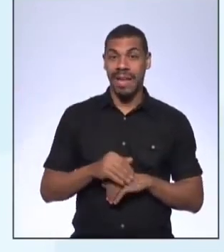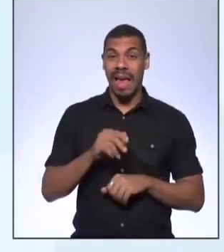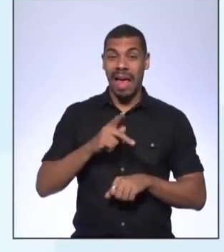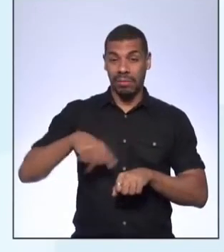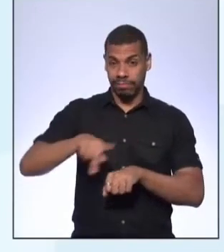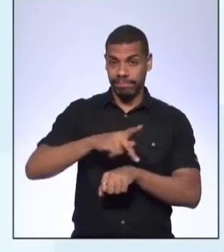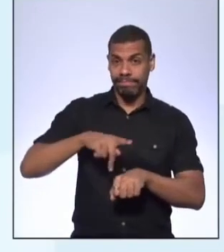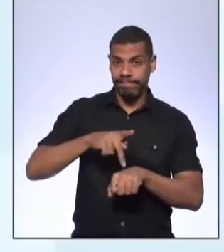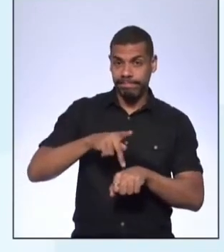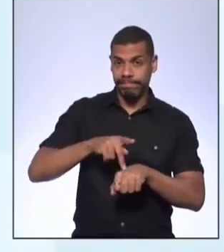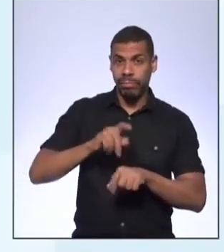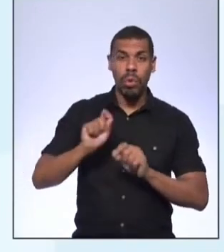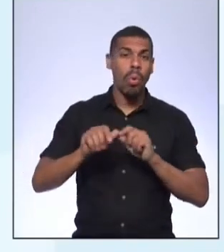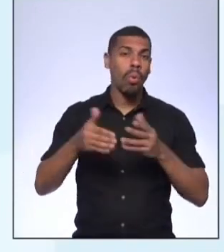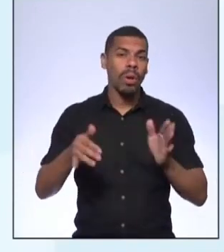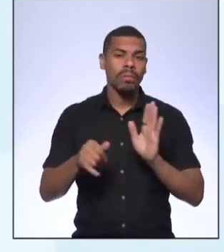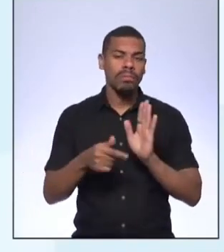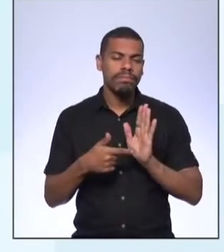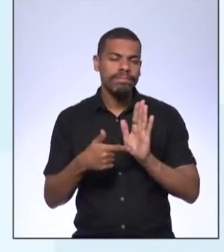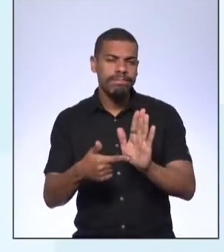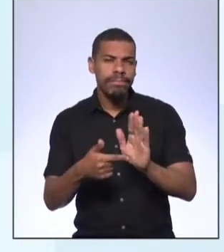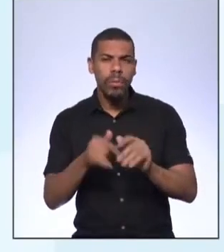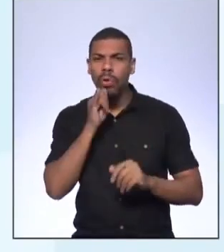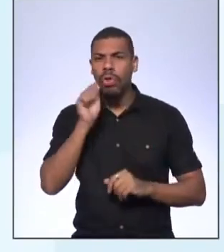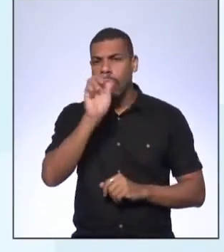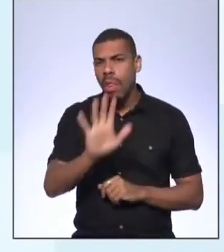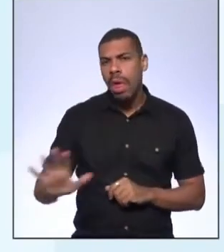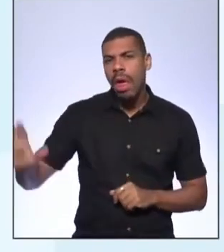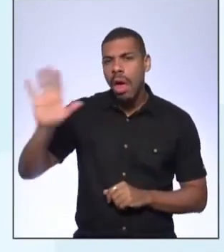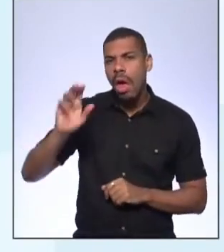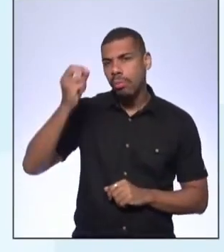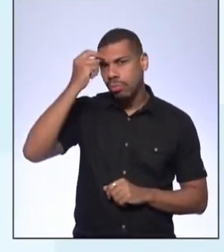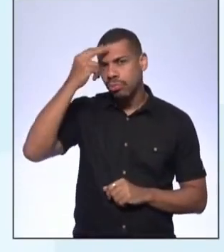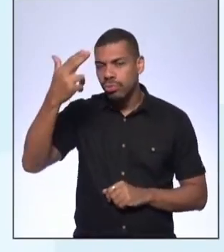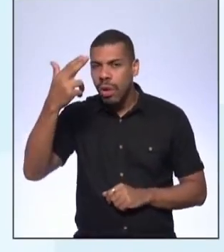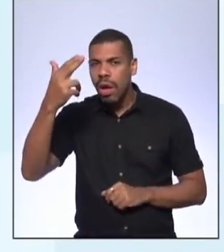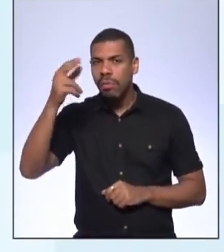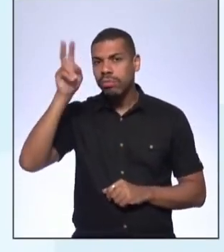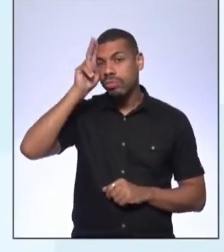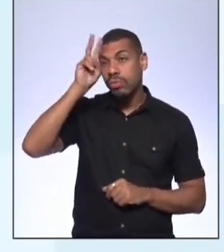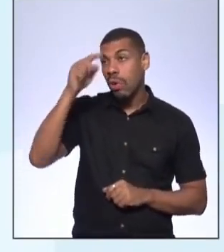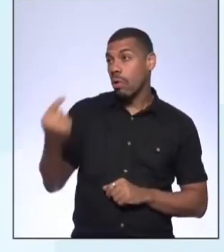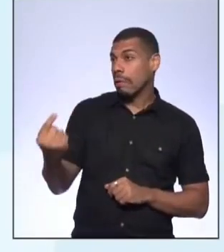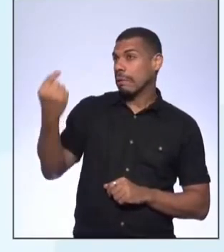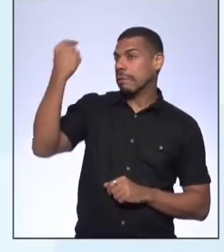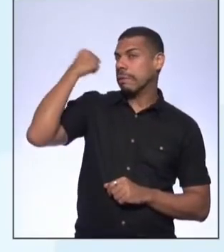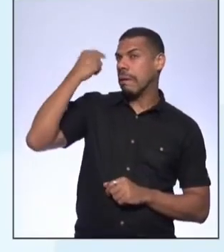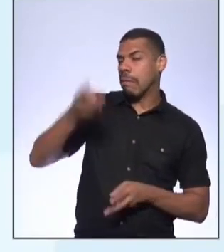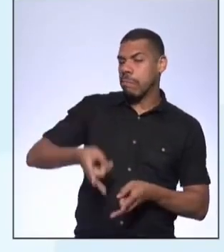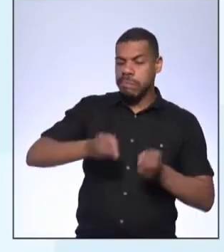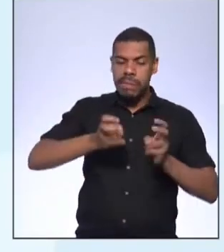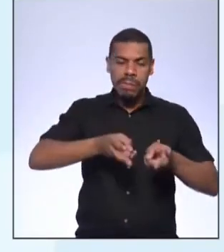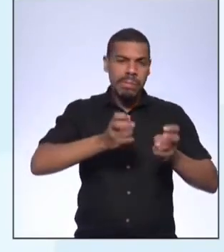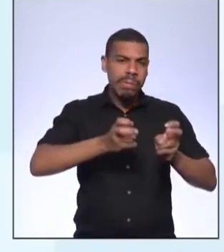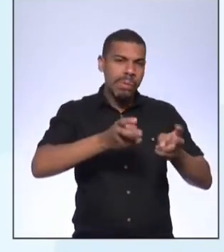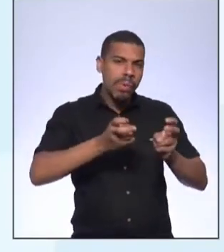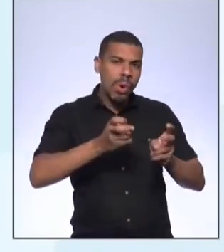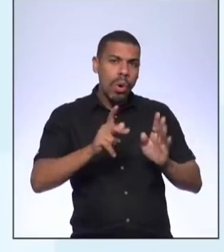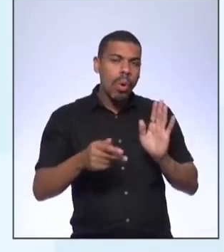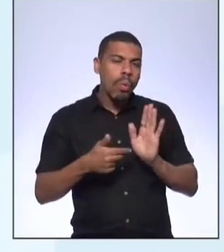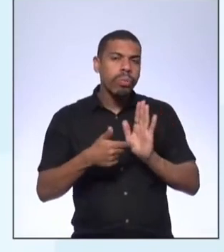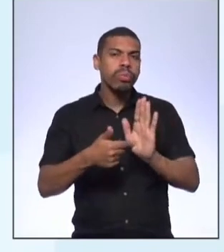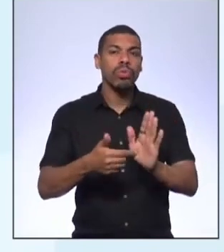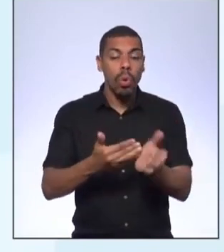sofreu uma colonização europeia, as heranças cultural e histórica nos imprimem a percepção de que o ponto